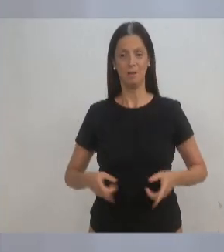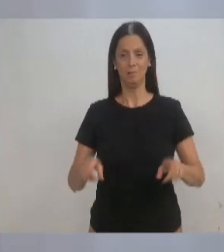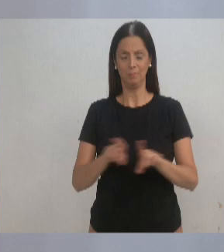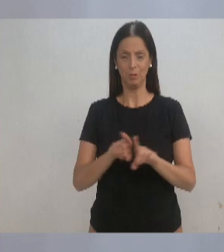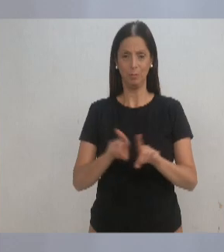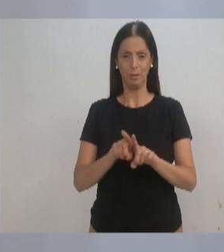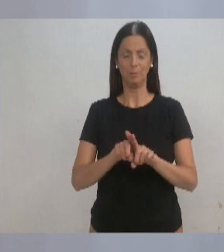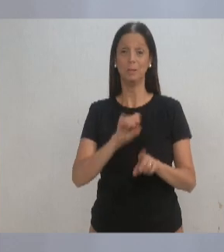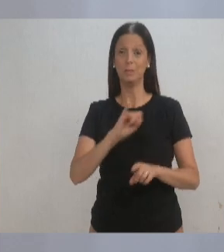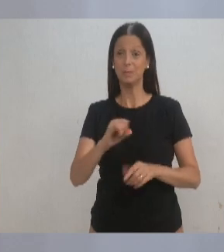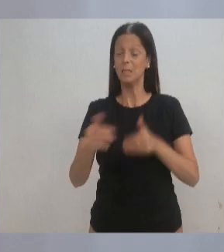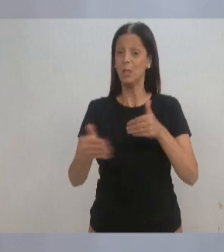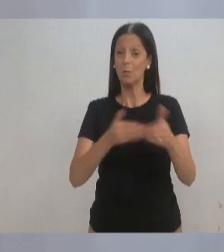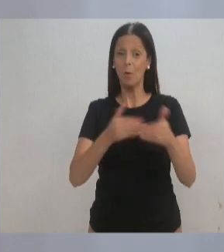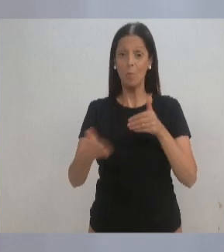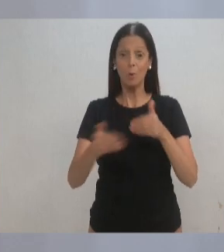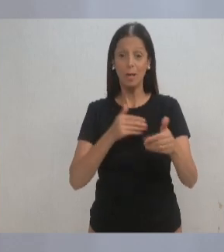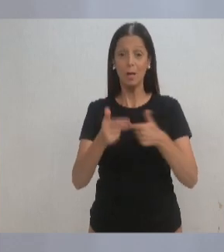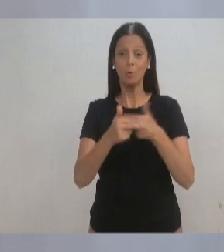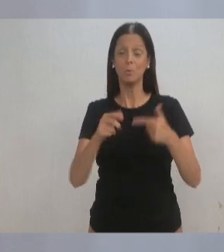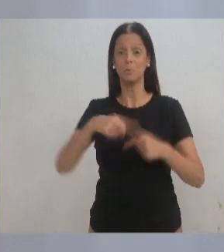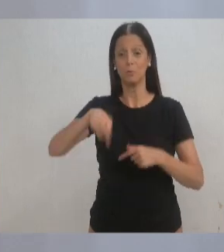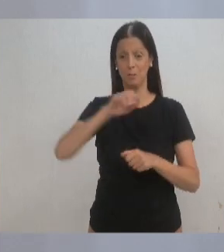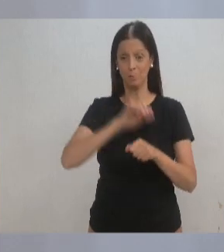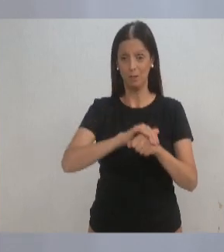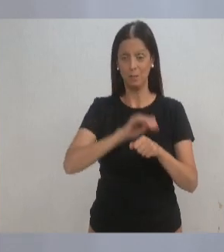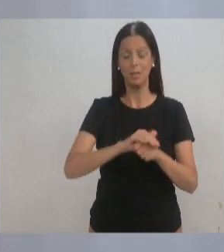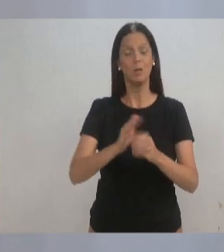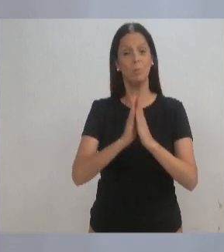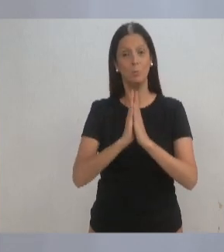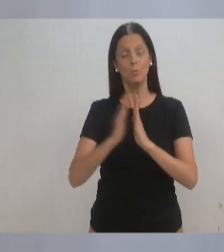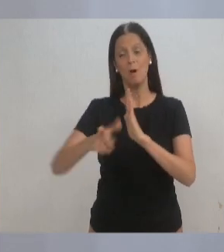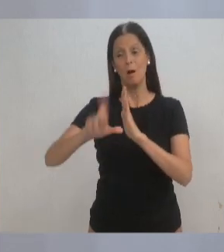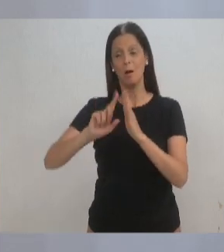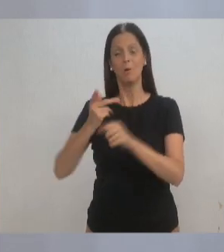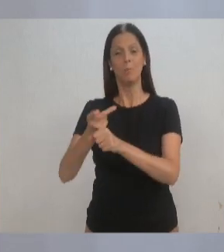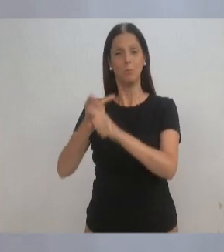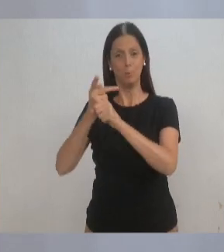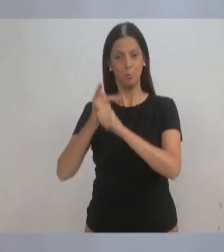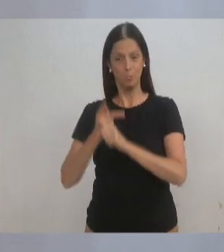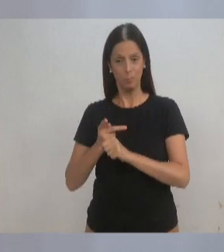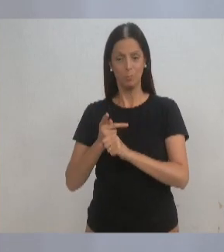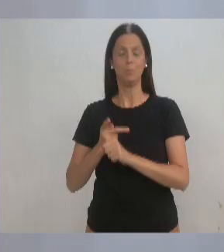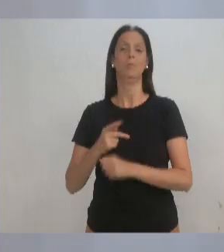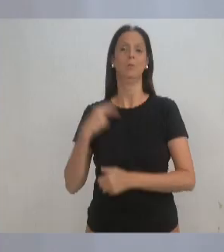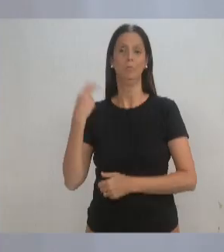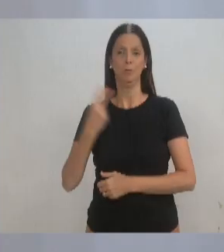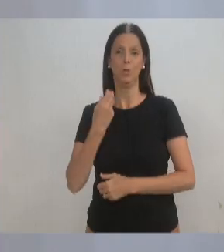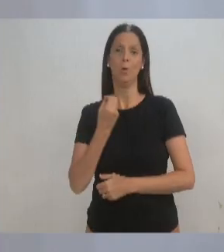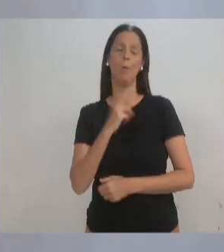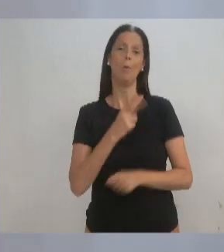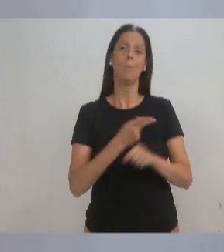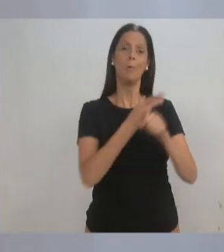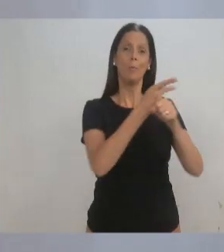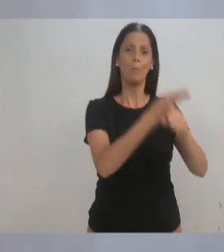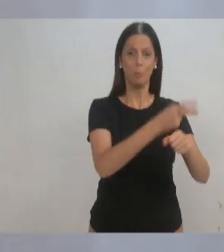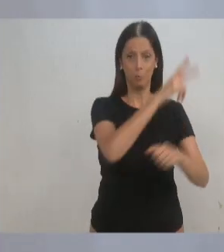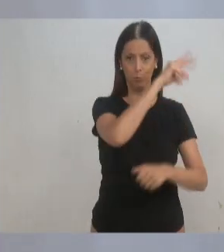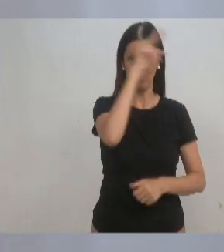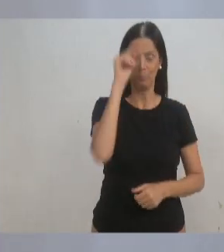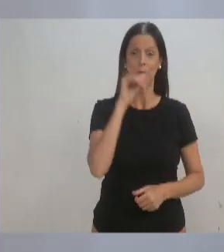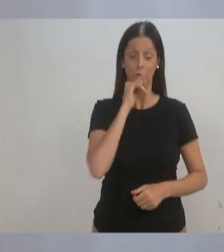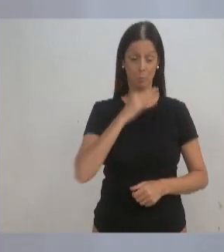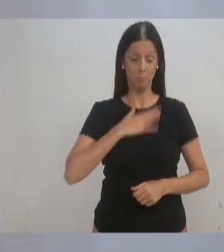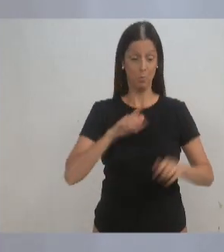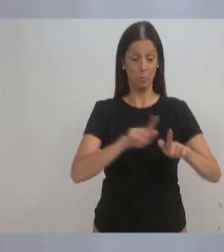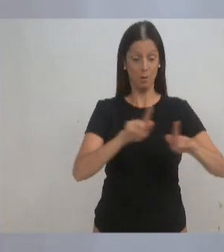no sentido, procurem um vereador desta casa, procurem se informar na prefeitura, como eu já falei aqui, além do meu gabinete, o